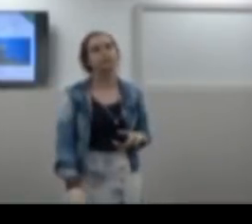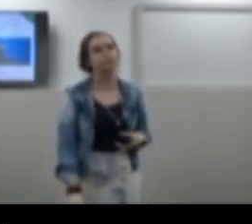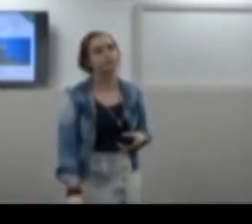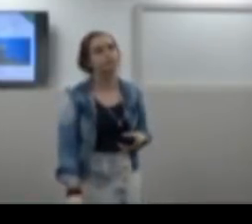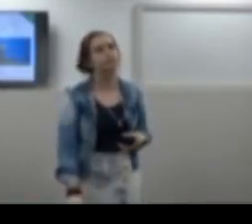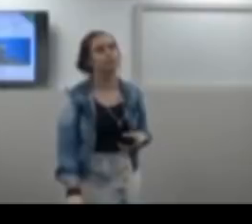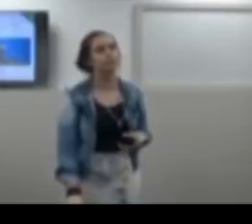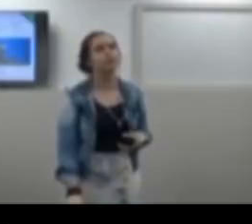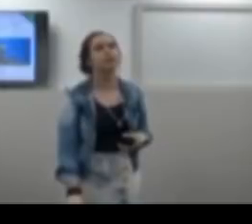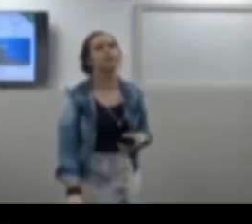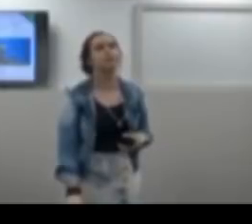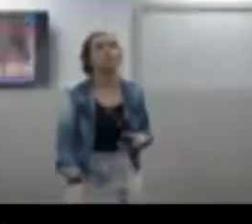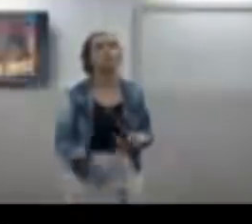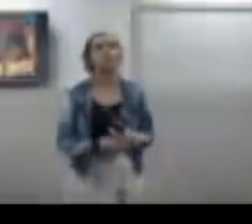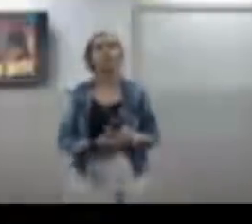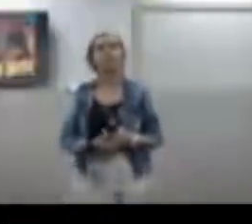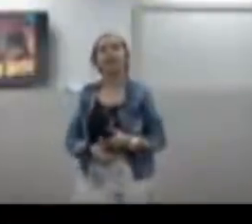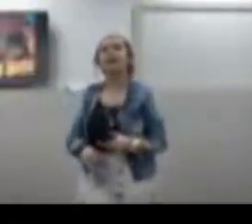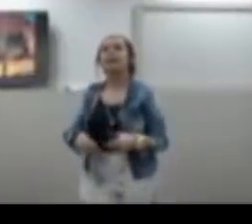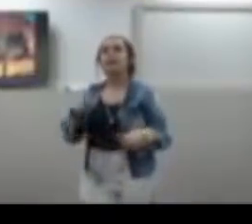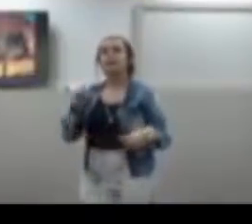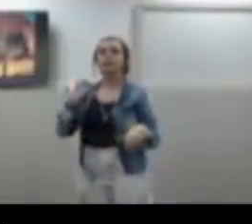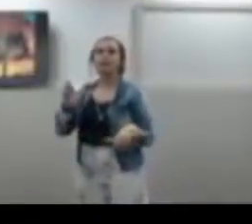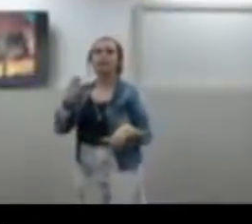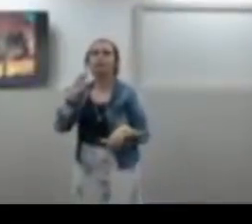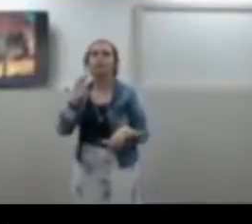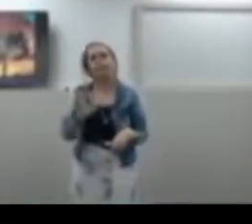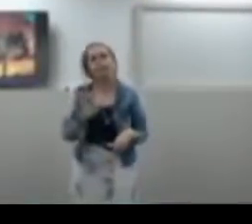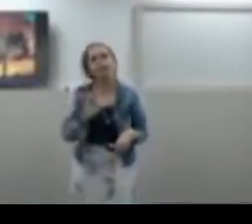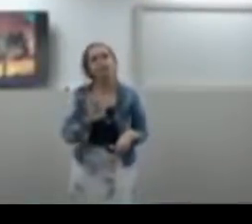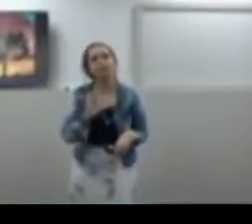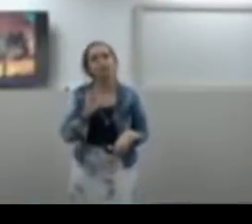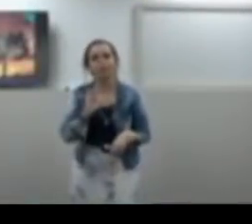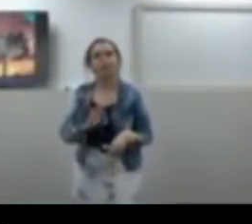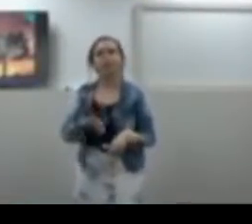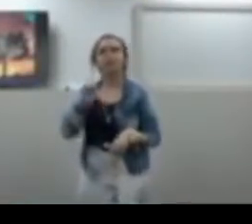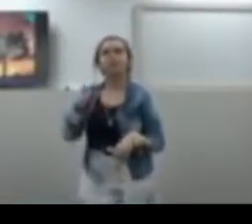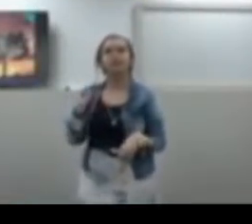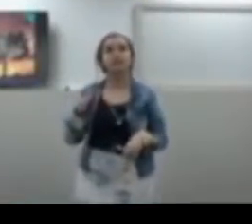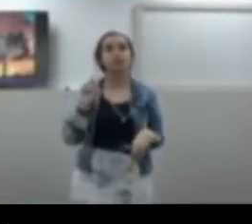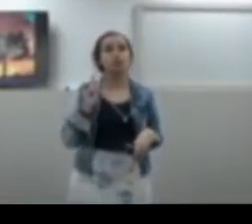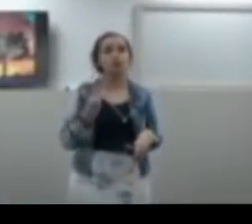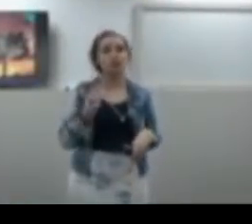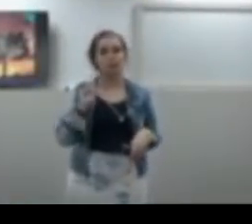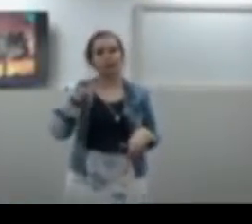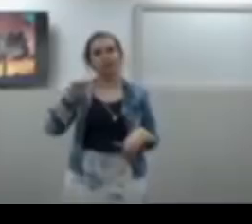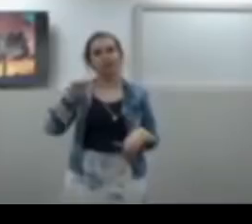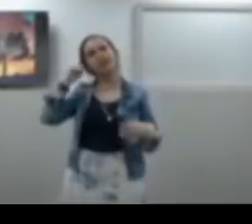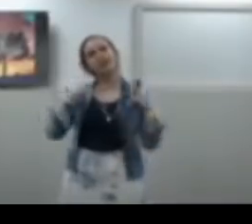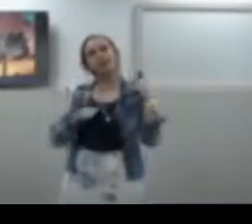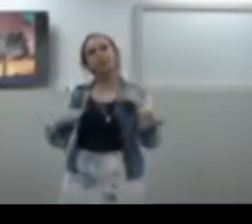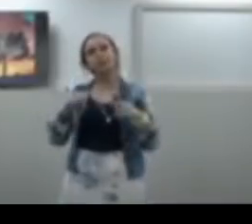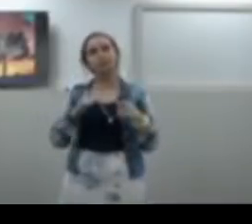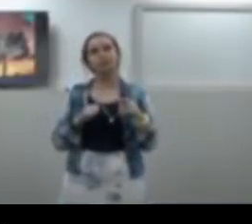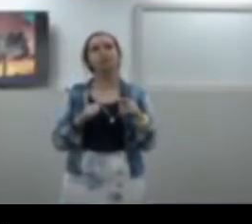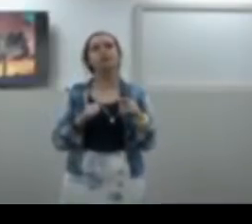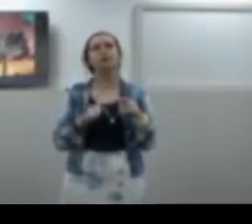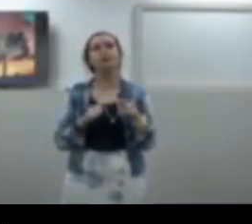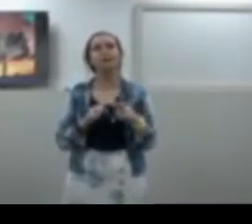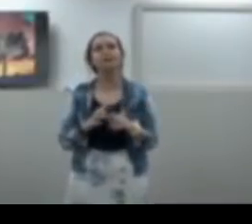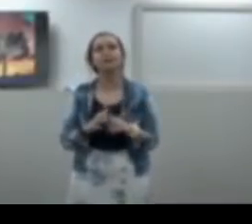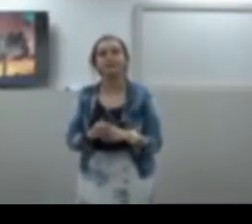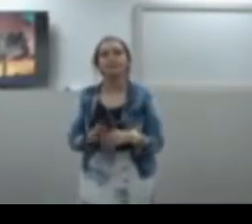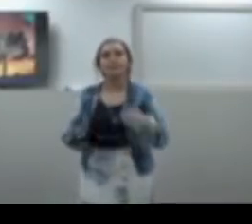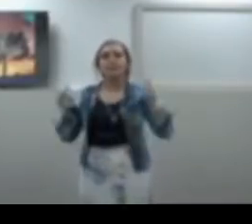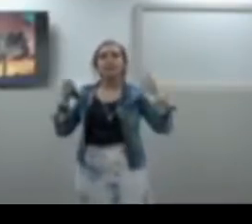não tem cuidado muito dela. Nossa árvore símbolo aí. Tá? Então a gente vai para domínios morfoclimáticos, parte 2, porque a gente já estudou um pouco